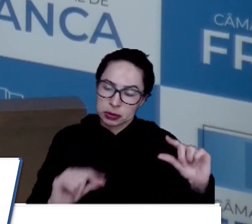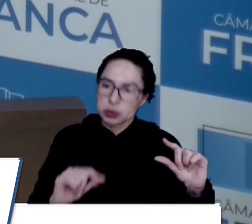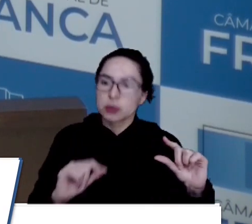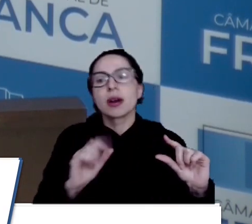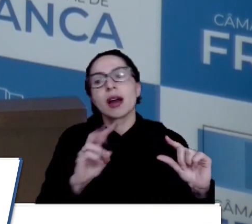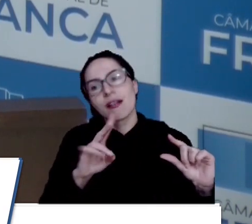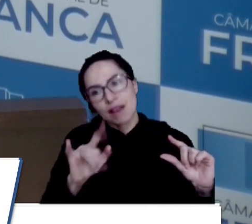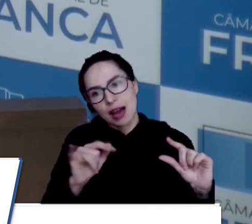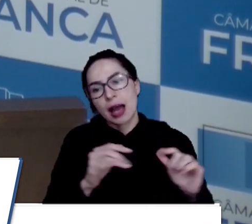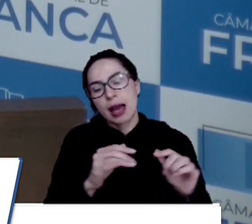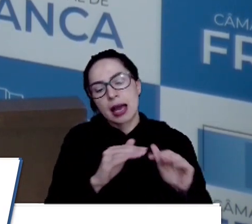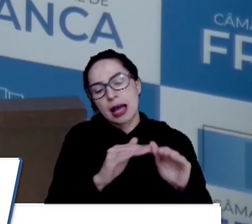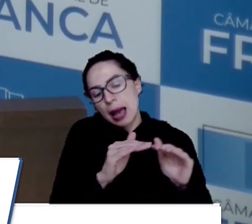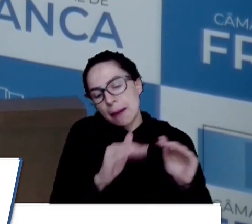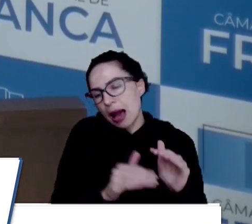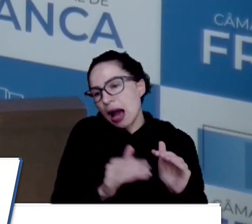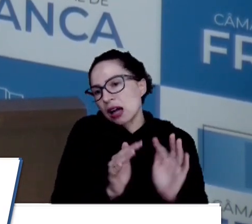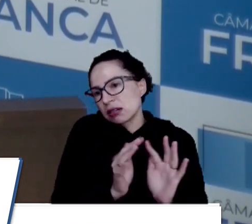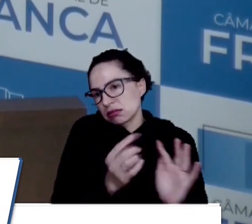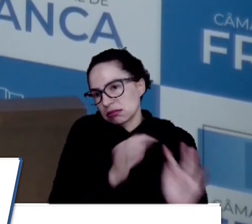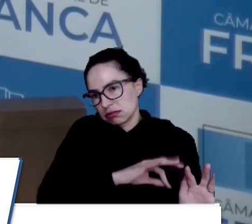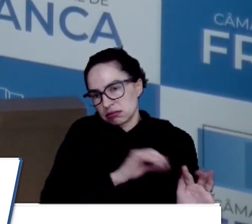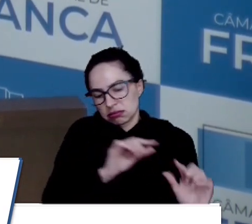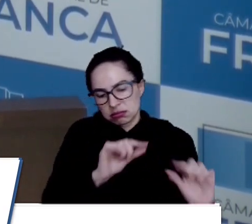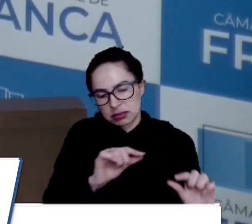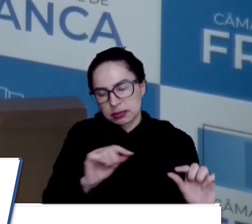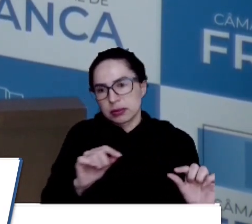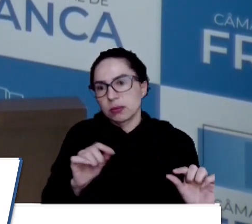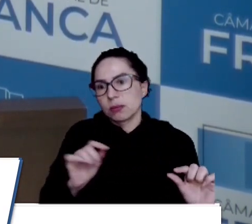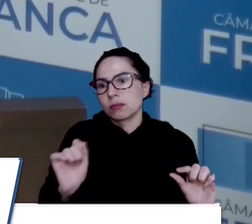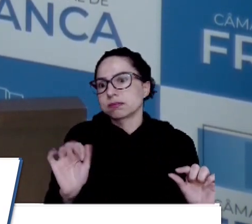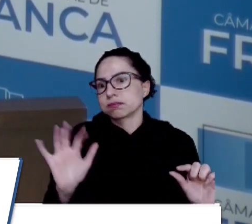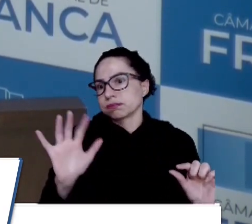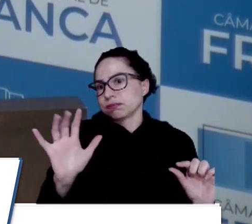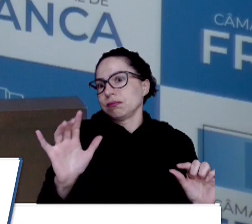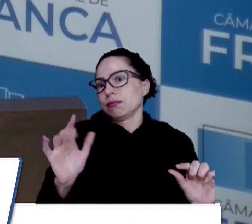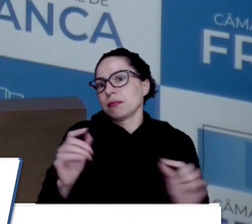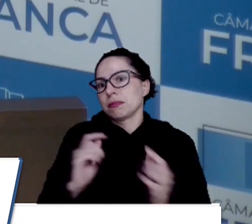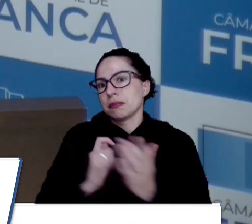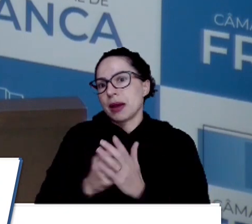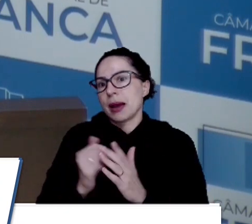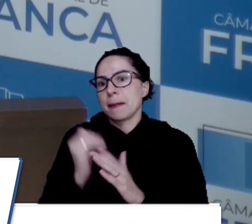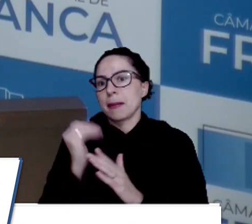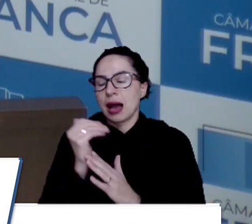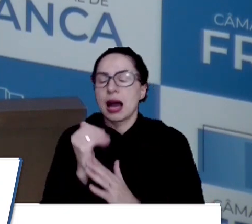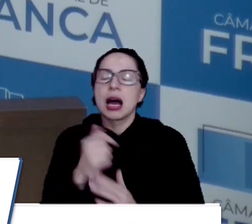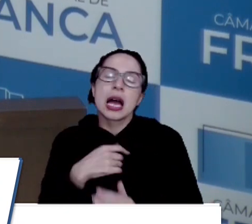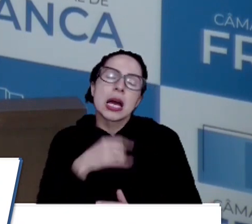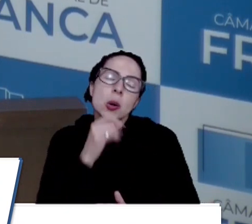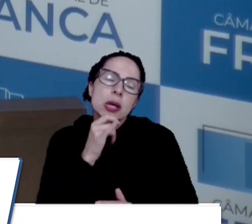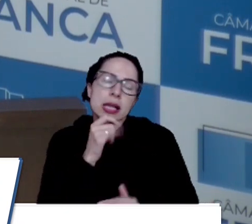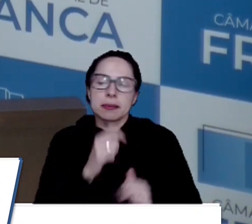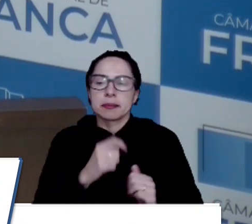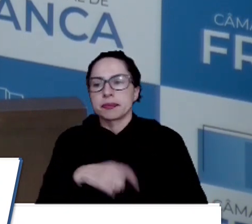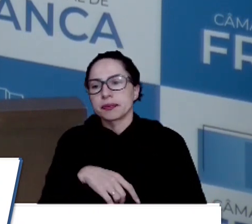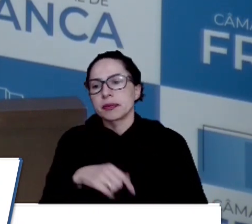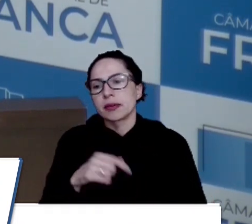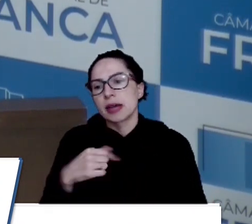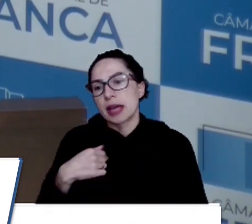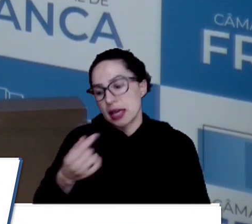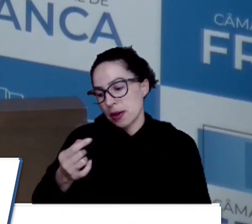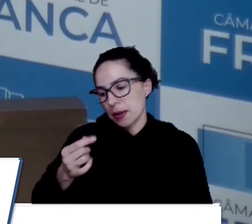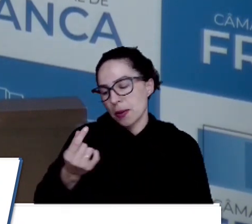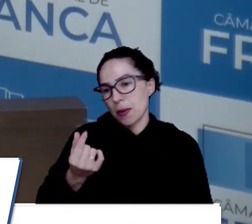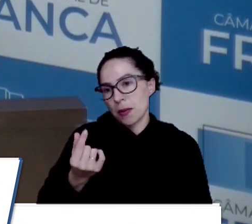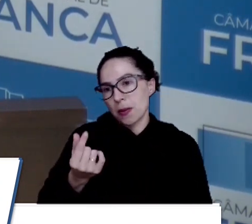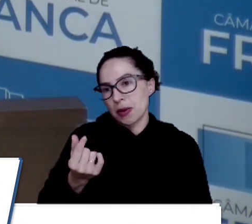pobre paga mais e o rico paga menos. Um exemplo que eu costumo usar, digamos que eu tenho R$1.000 no bolso, você aí tem